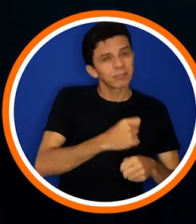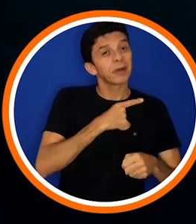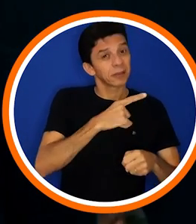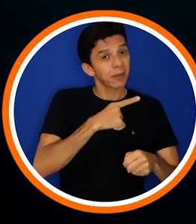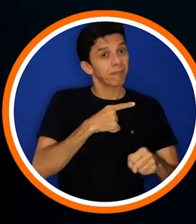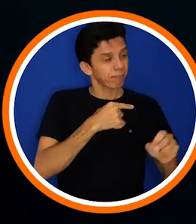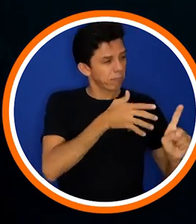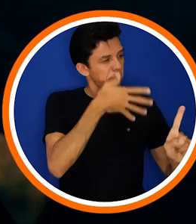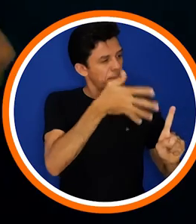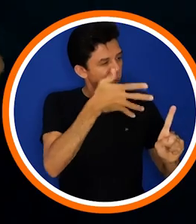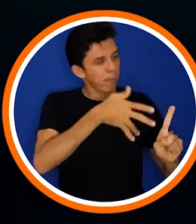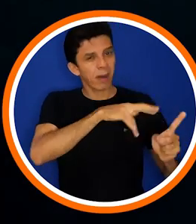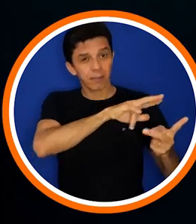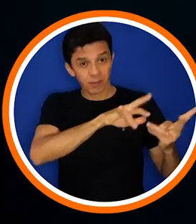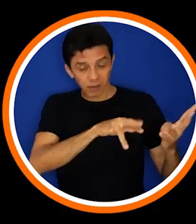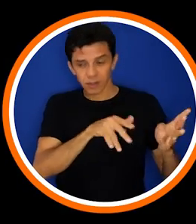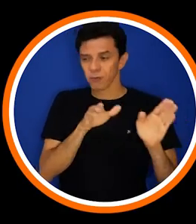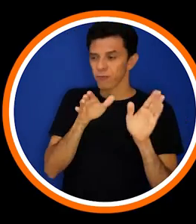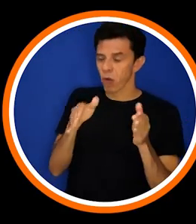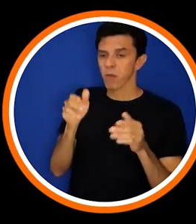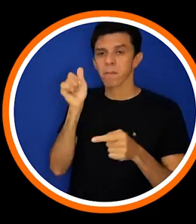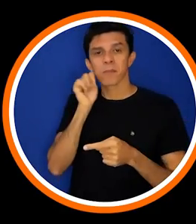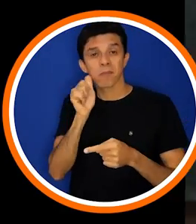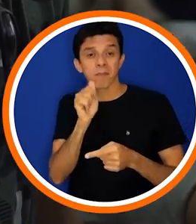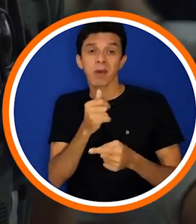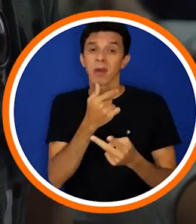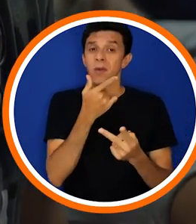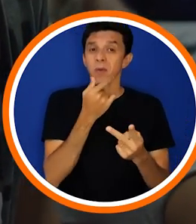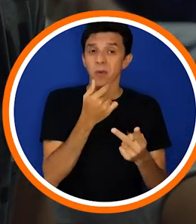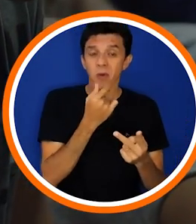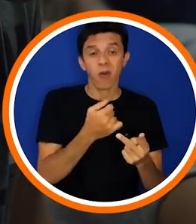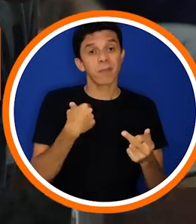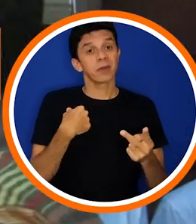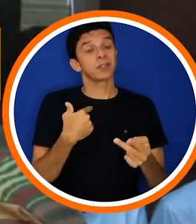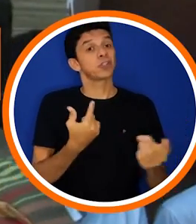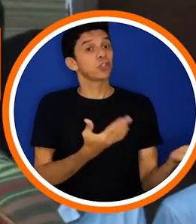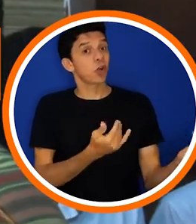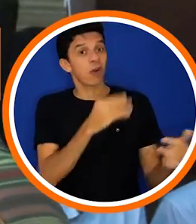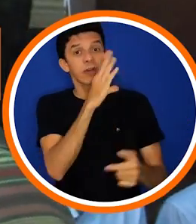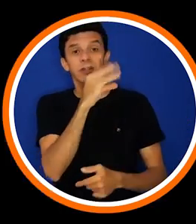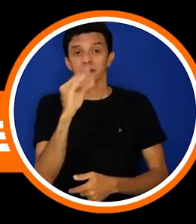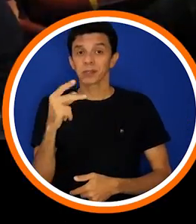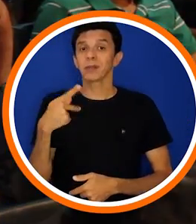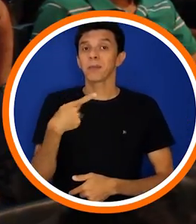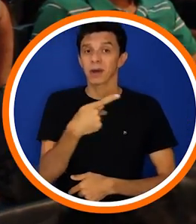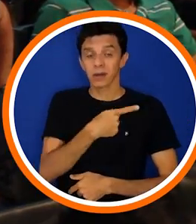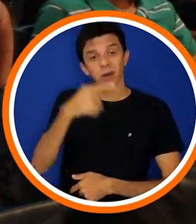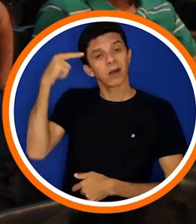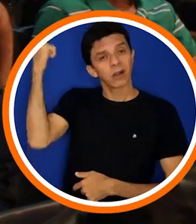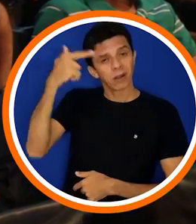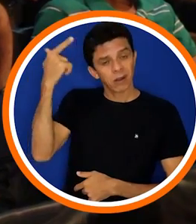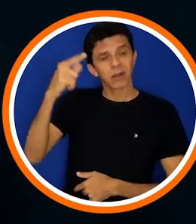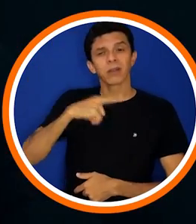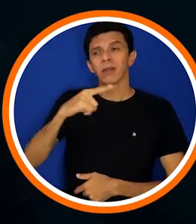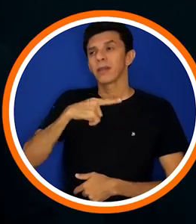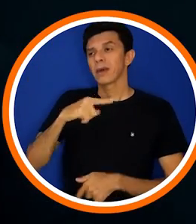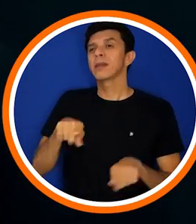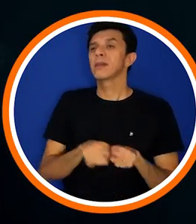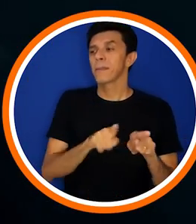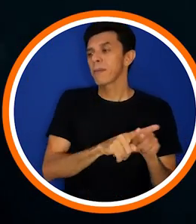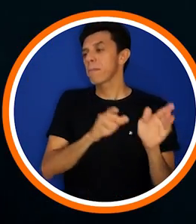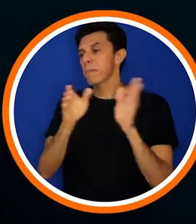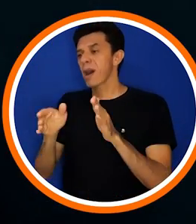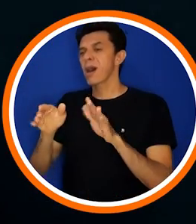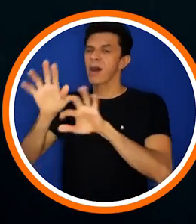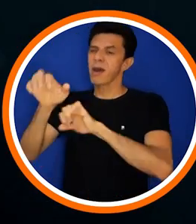além de suas plenárias e de suas conferências para mulheres, homens, jovens, adolescentes, pastores e líderes, uma